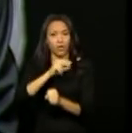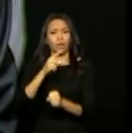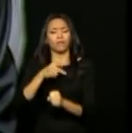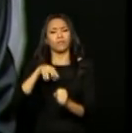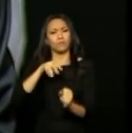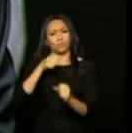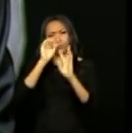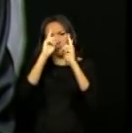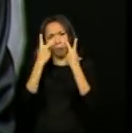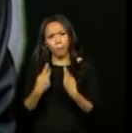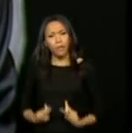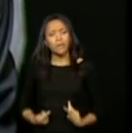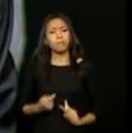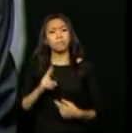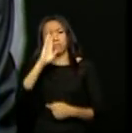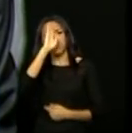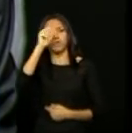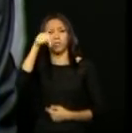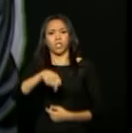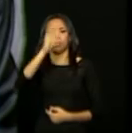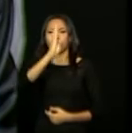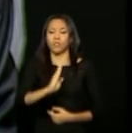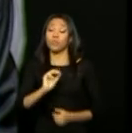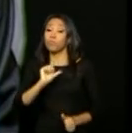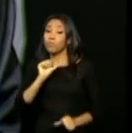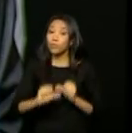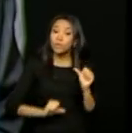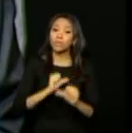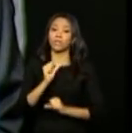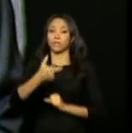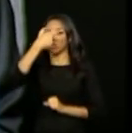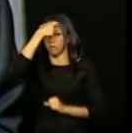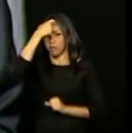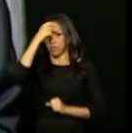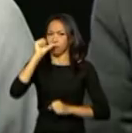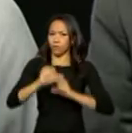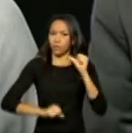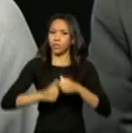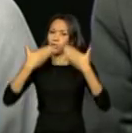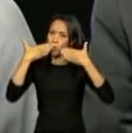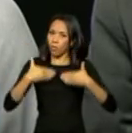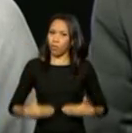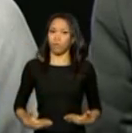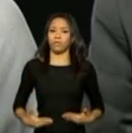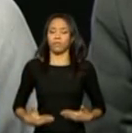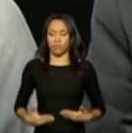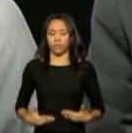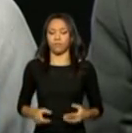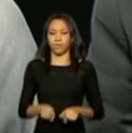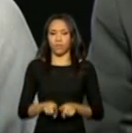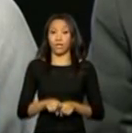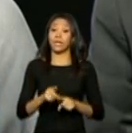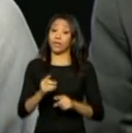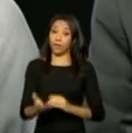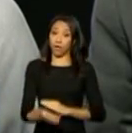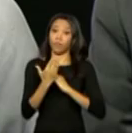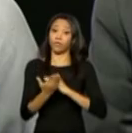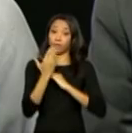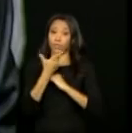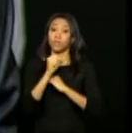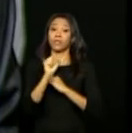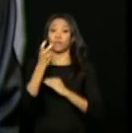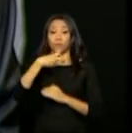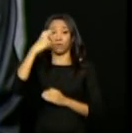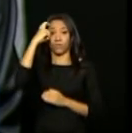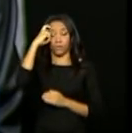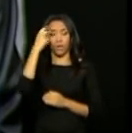Brasil, de uma mudança de mentalidades e comportamento que a cultura pode promover. Há 12 anos,